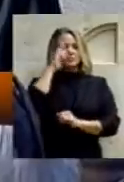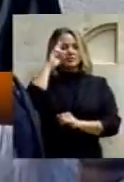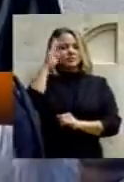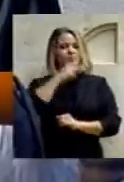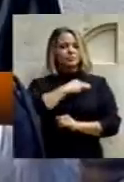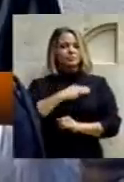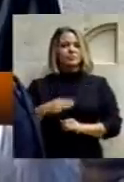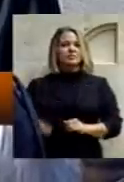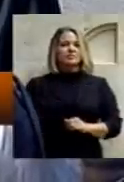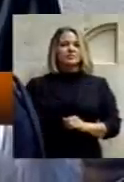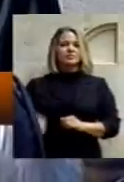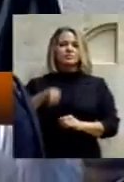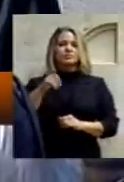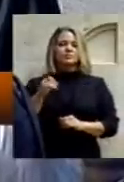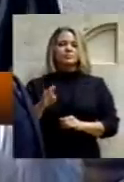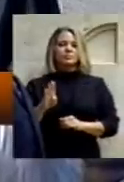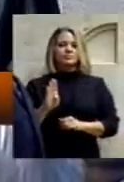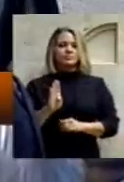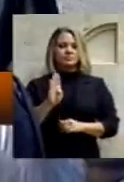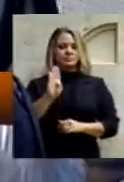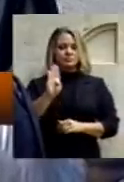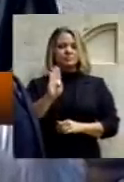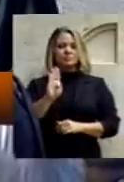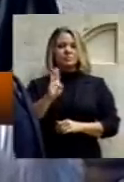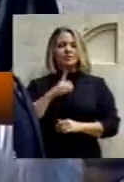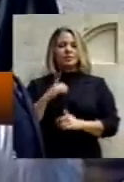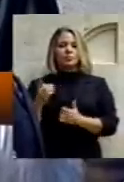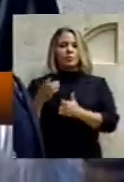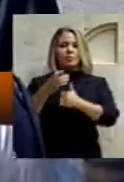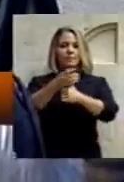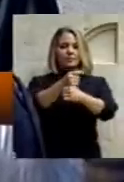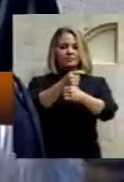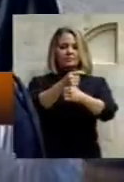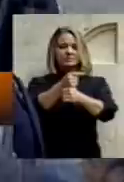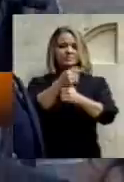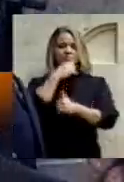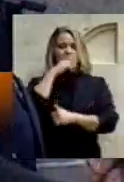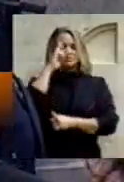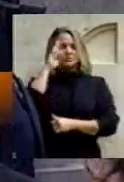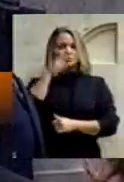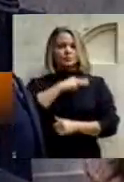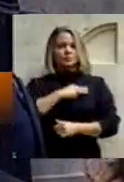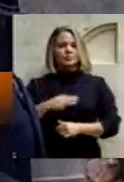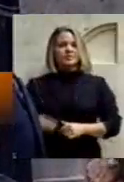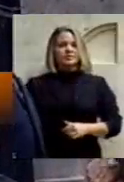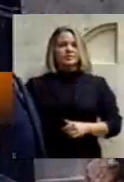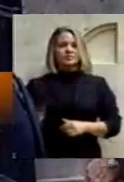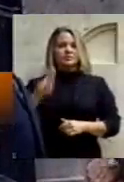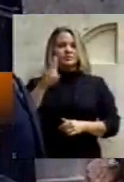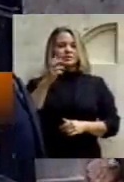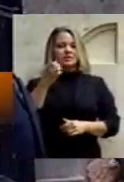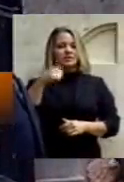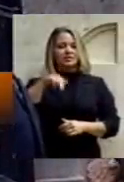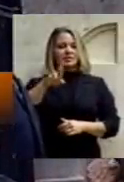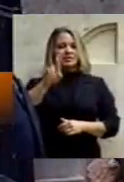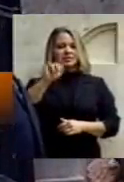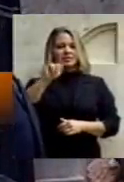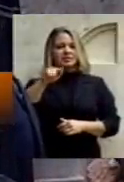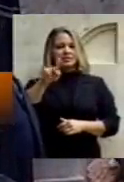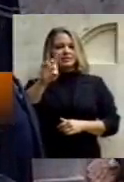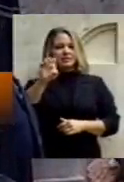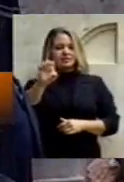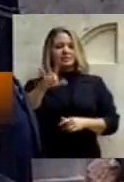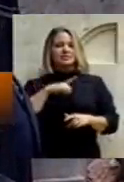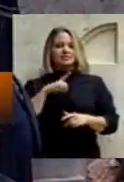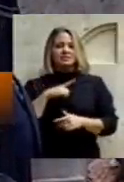ministro Joaquim Benedito Barbosa Gomes, tomou posse Sua Excelência o senhor ministro Henrique Ricardo Lewandowski